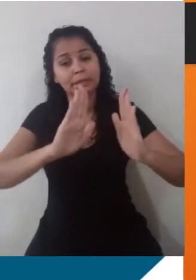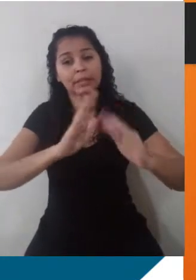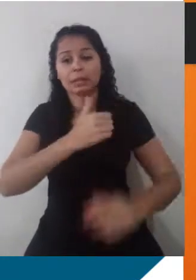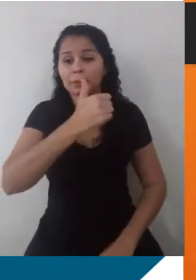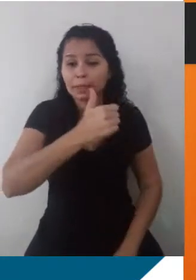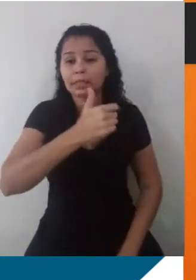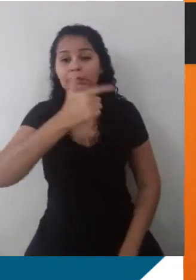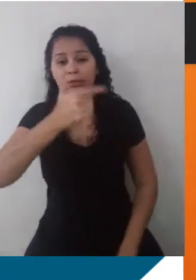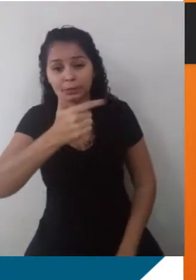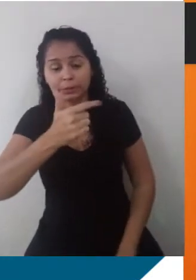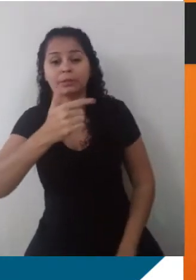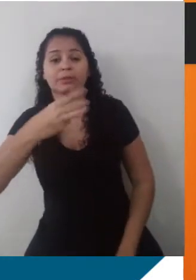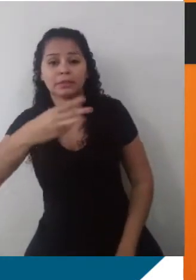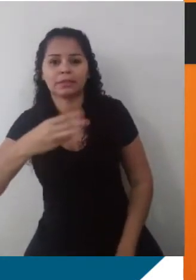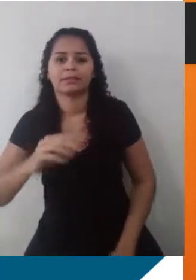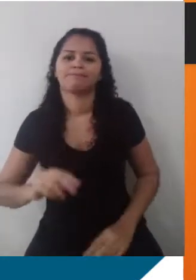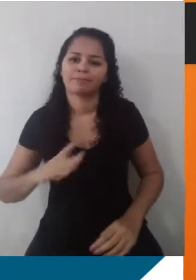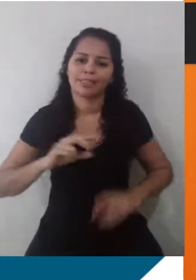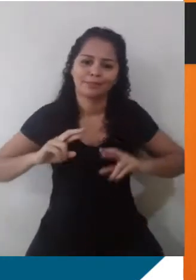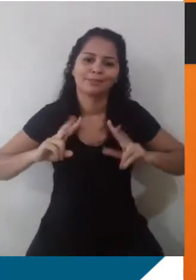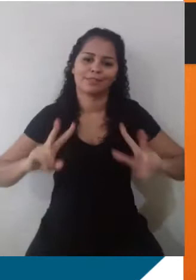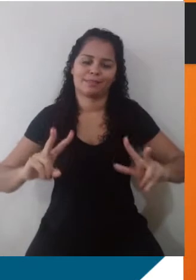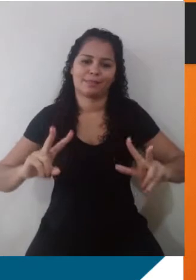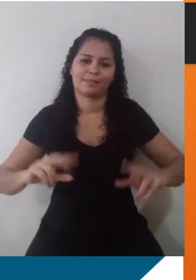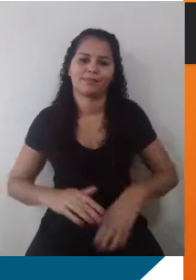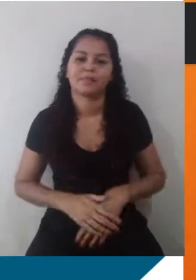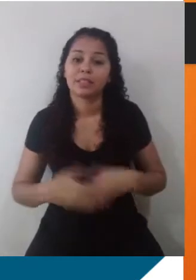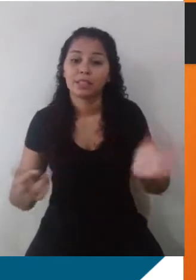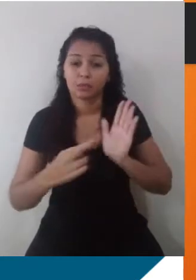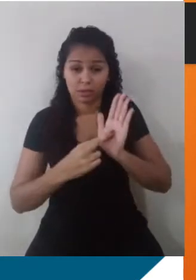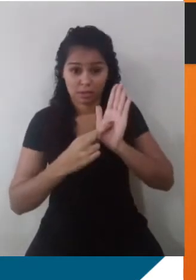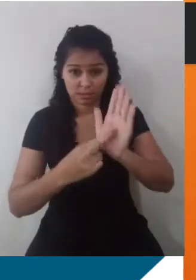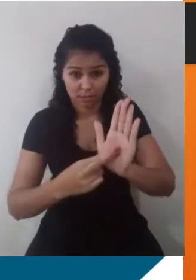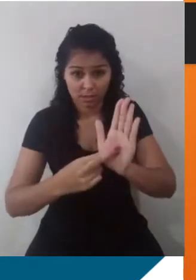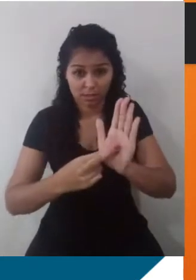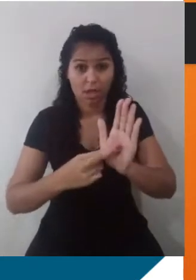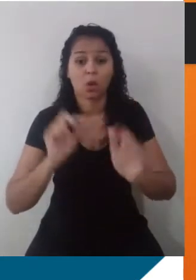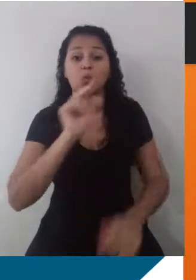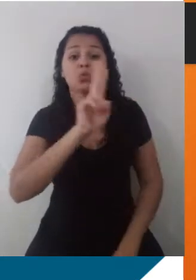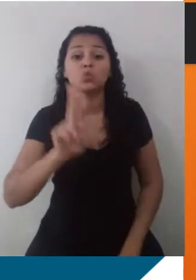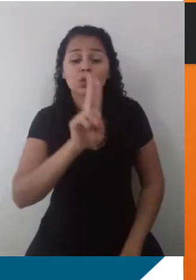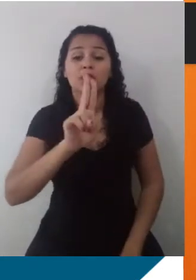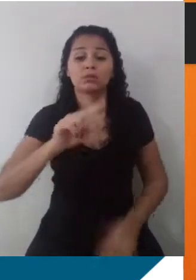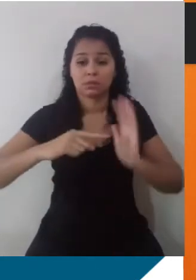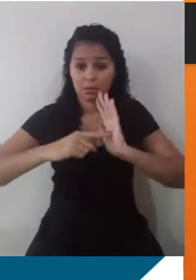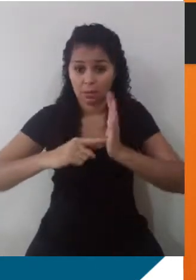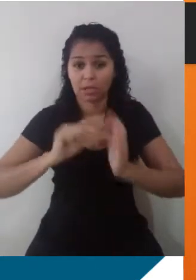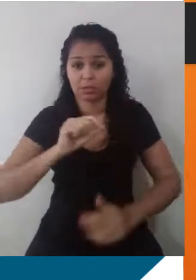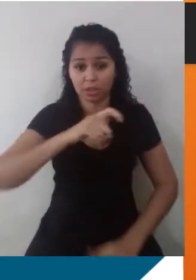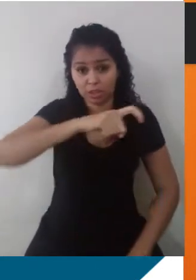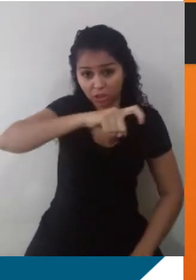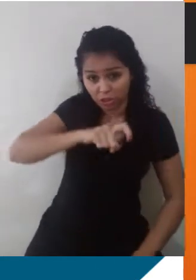fazer toda a diferença. A gente vai então representar os valores que entram nessa máquina por x, os que saem por